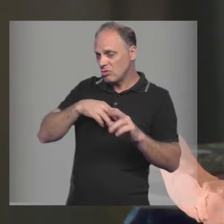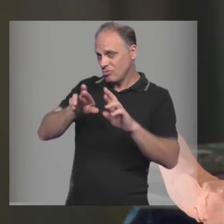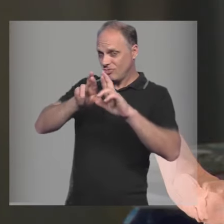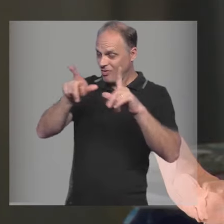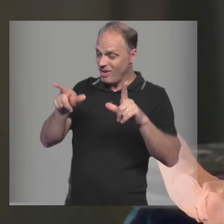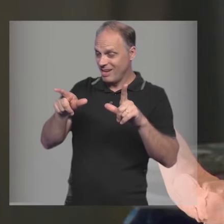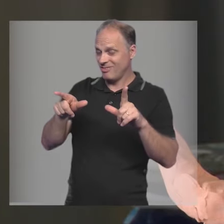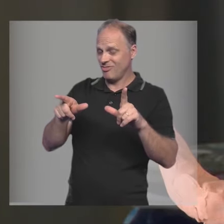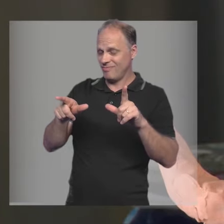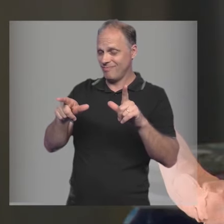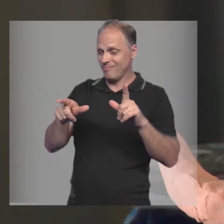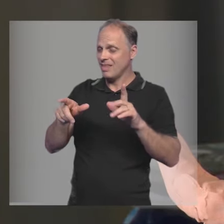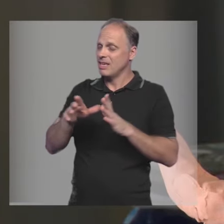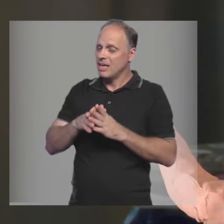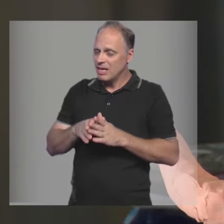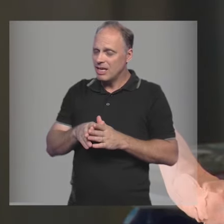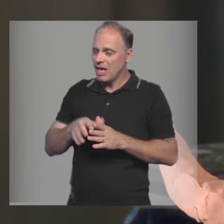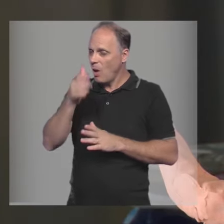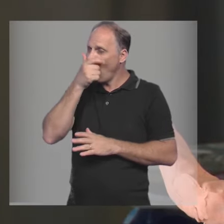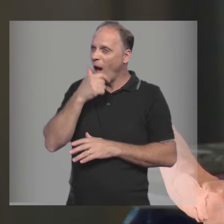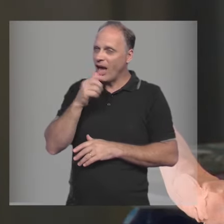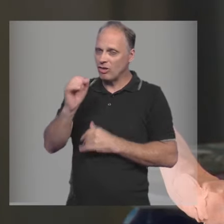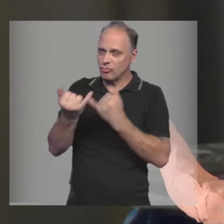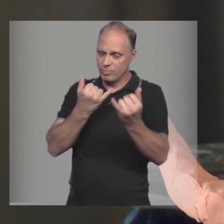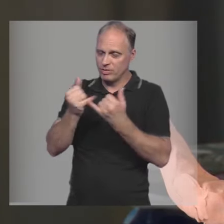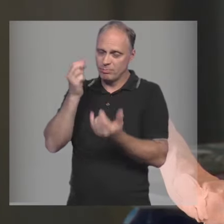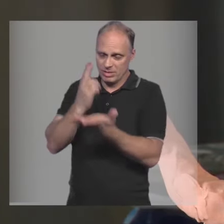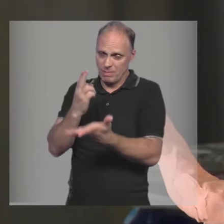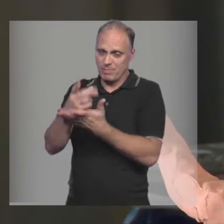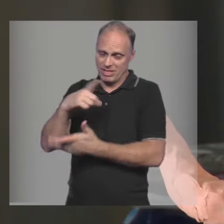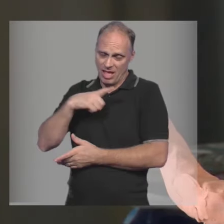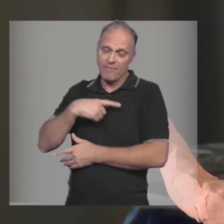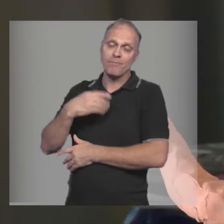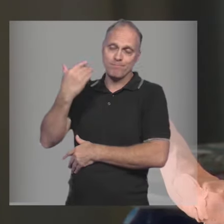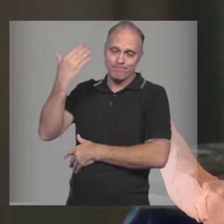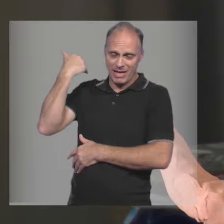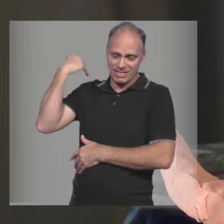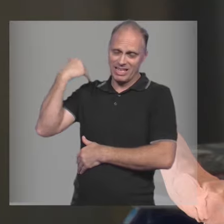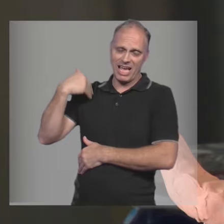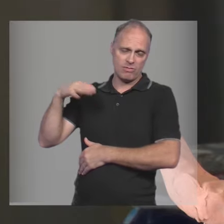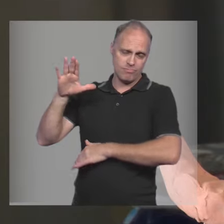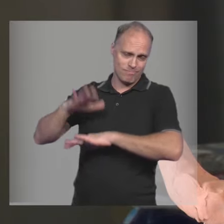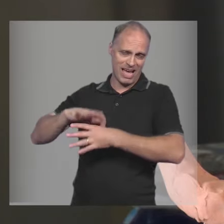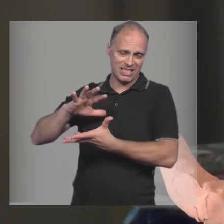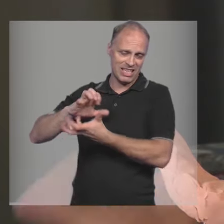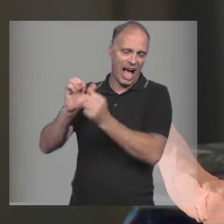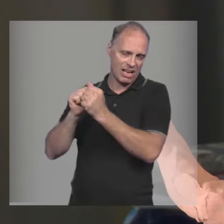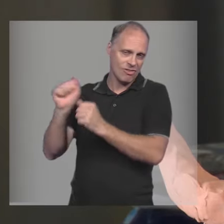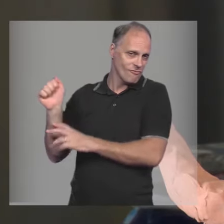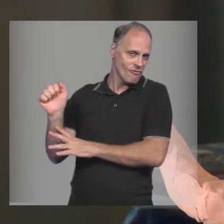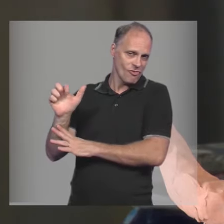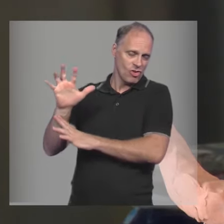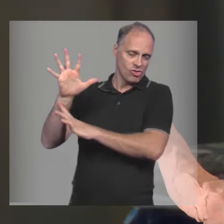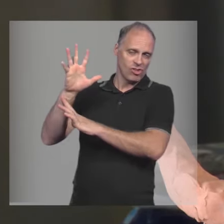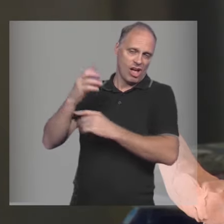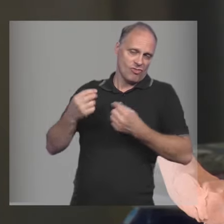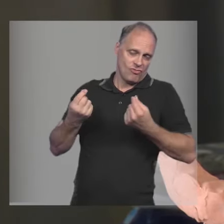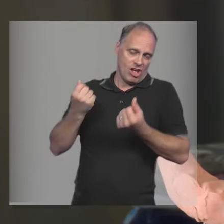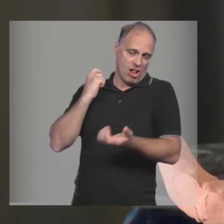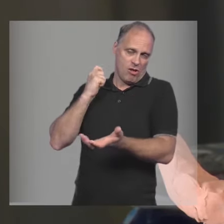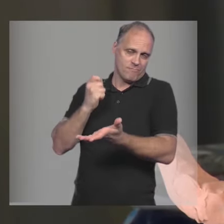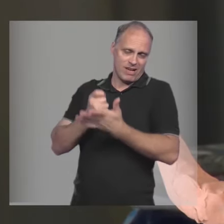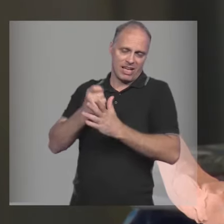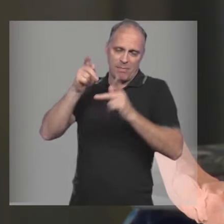justamente oposto a isso. Eu acho que eles, sempre houve muito disso, houve muito tentativas de